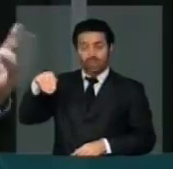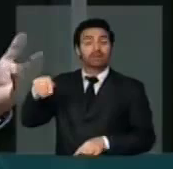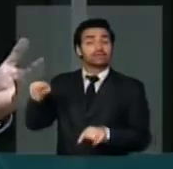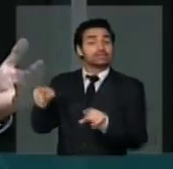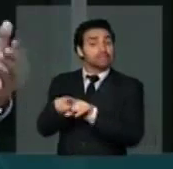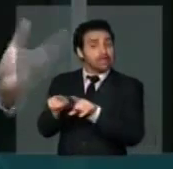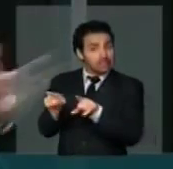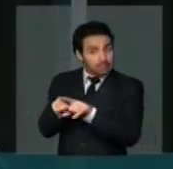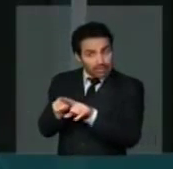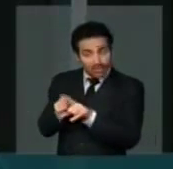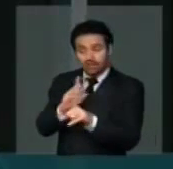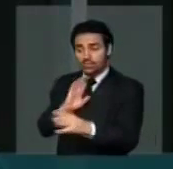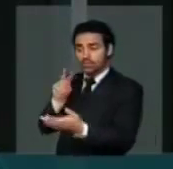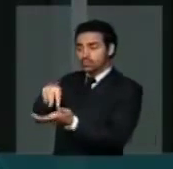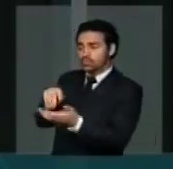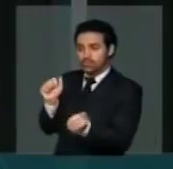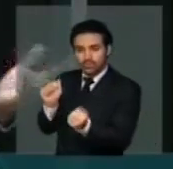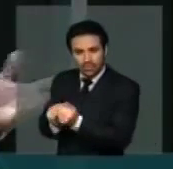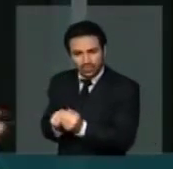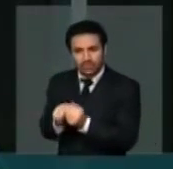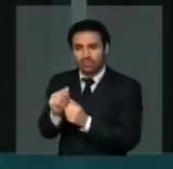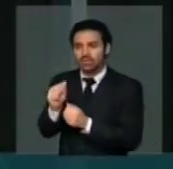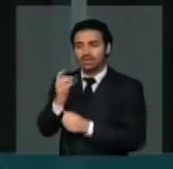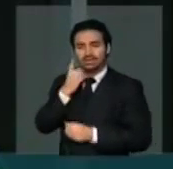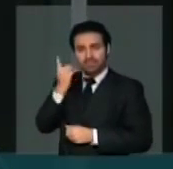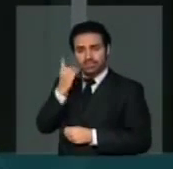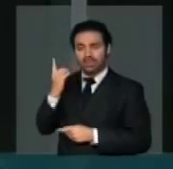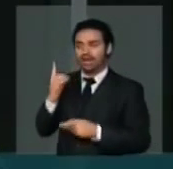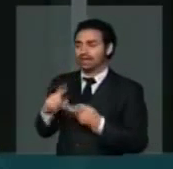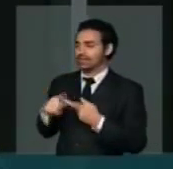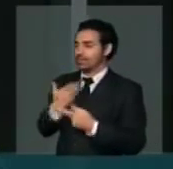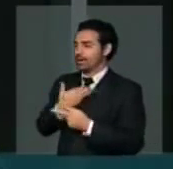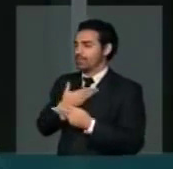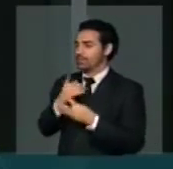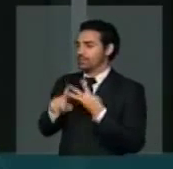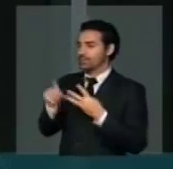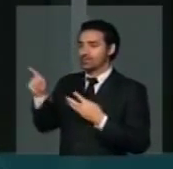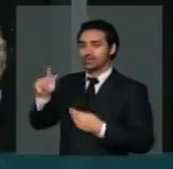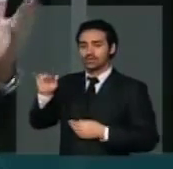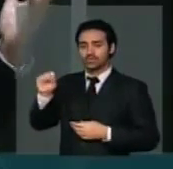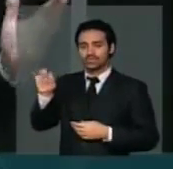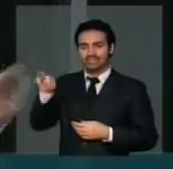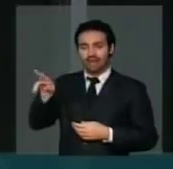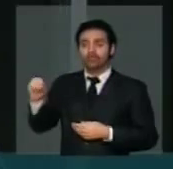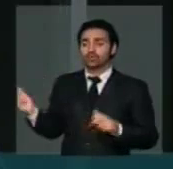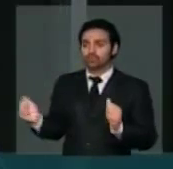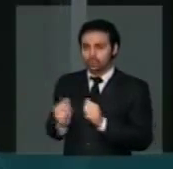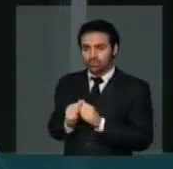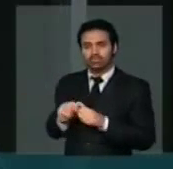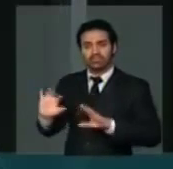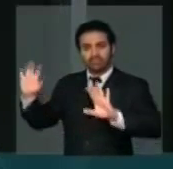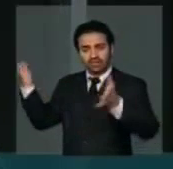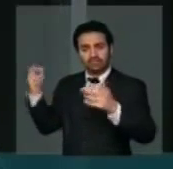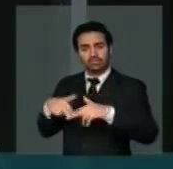entre eles o deputado Bobô e o meu parceiro amigo Gustavo Miranda. Portanto, parabéns